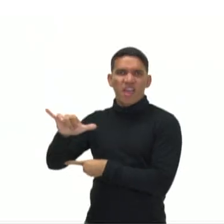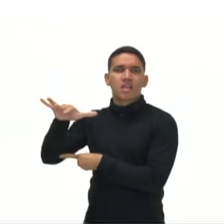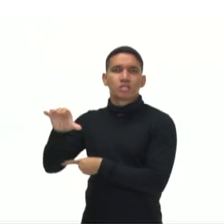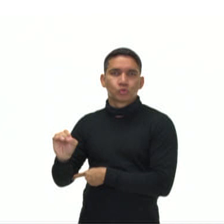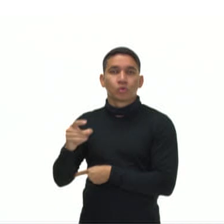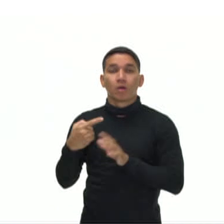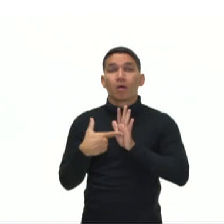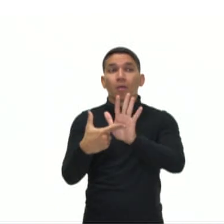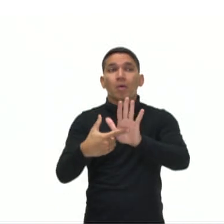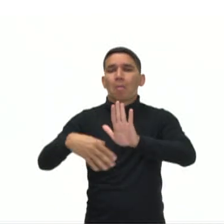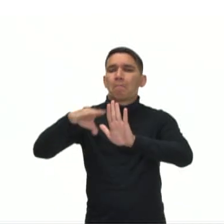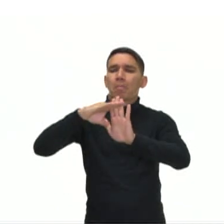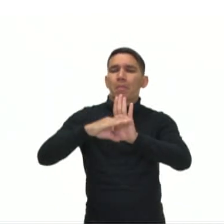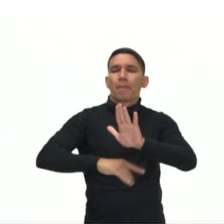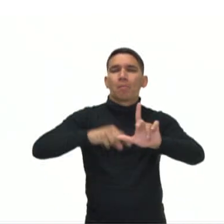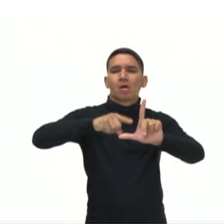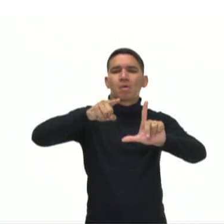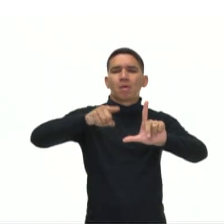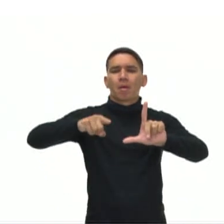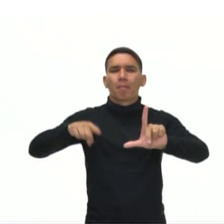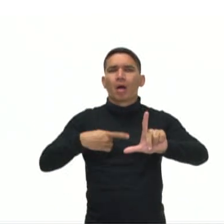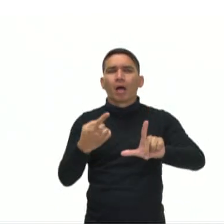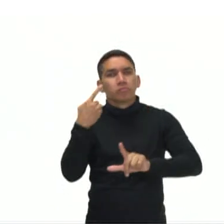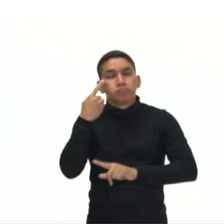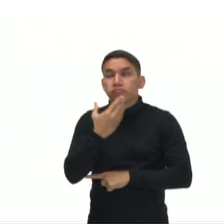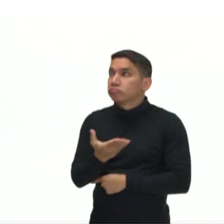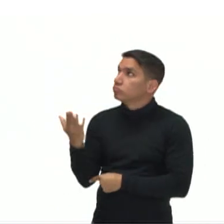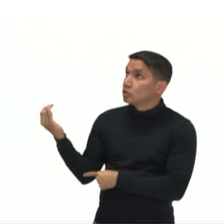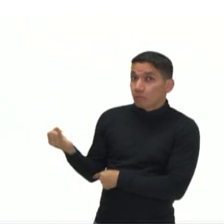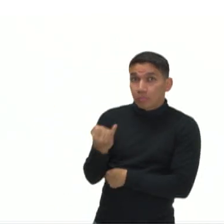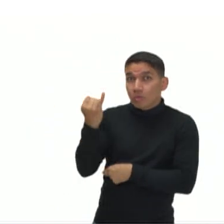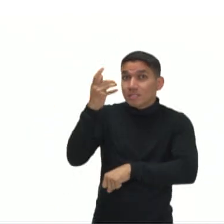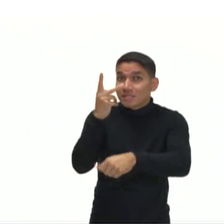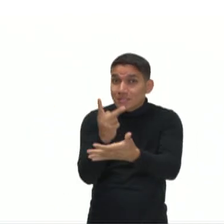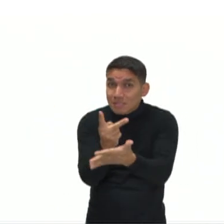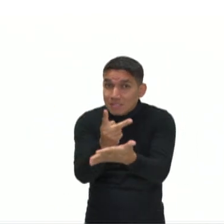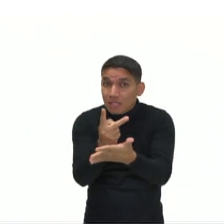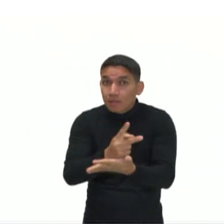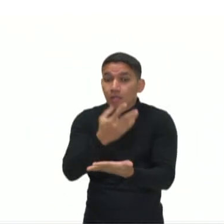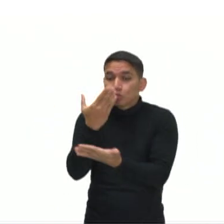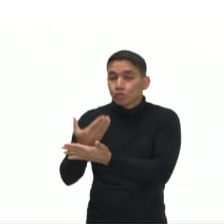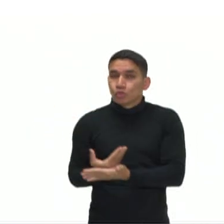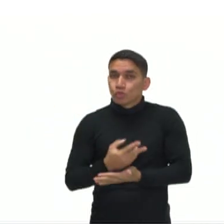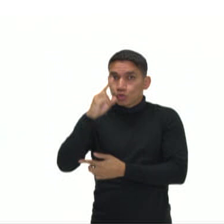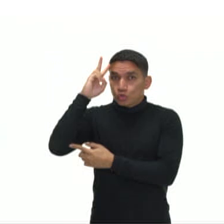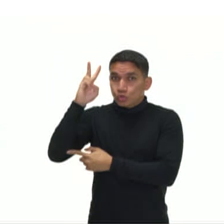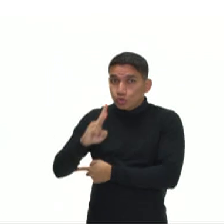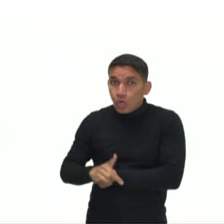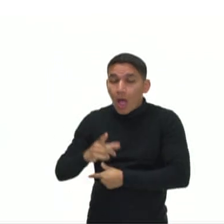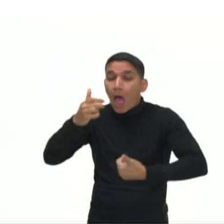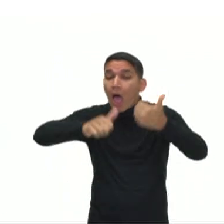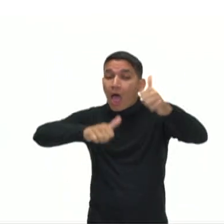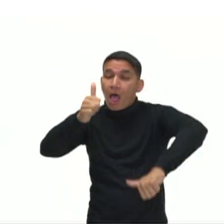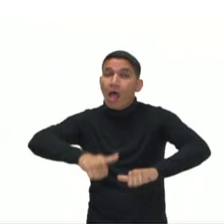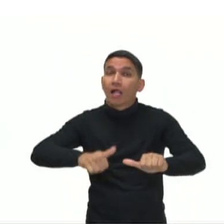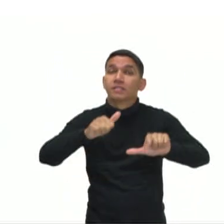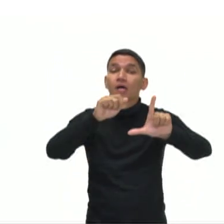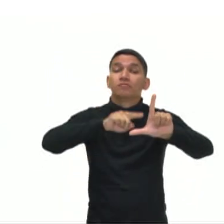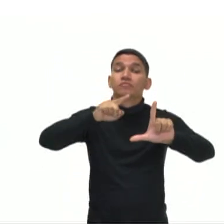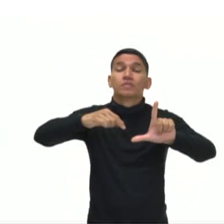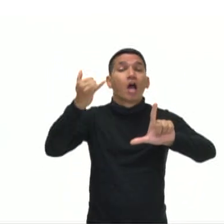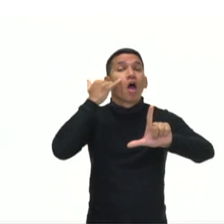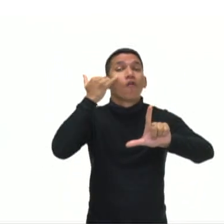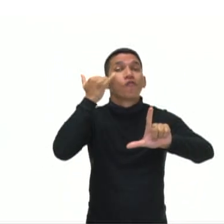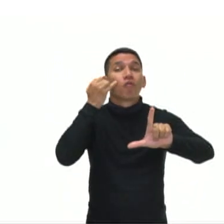Aqui eu trago um gráfico para você e é muito importante sempre que estudamos história analisarmos muito bem os gráficos. Essas